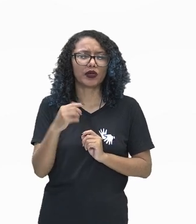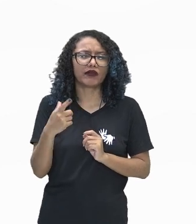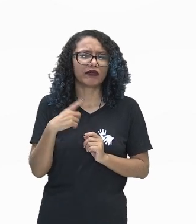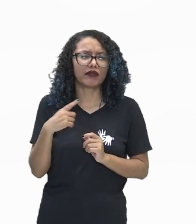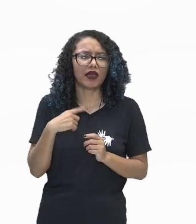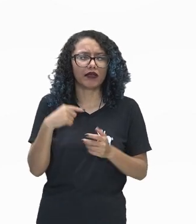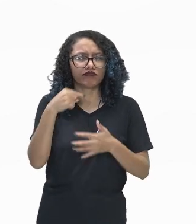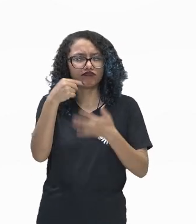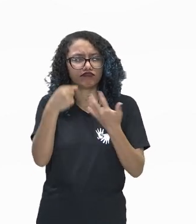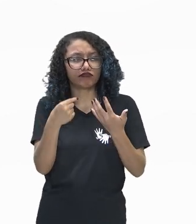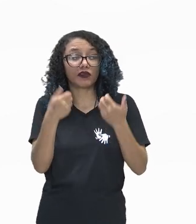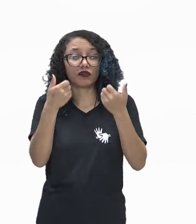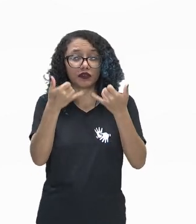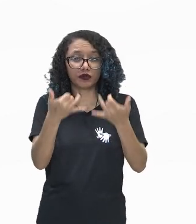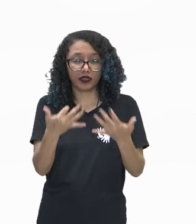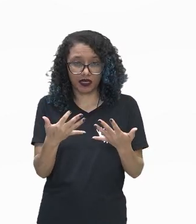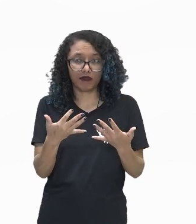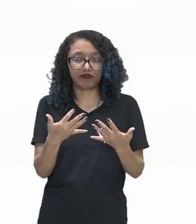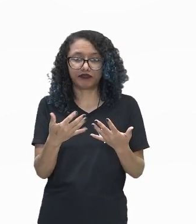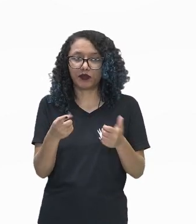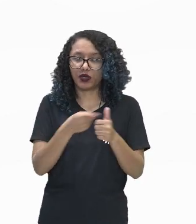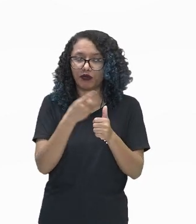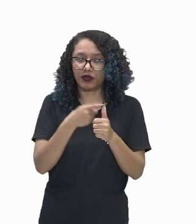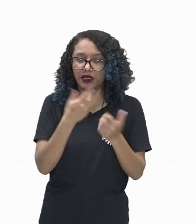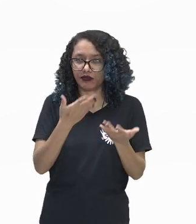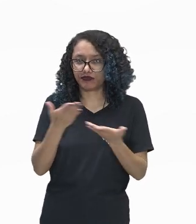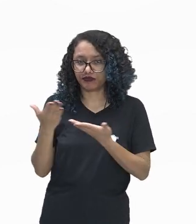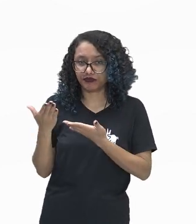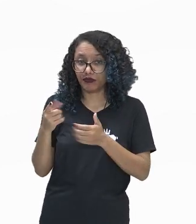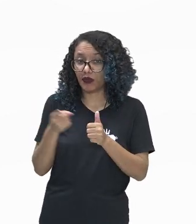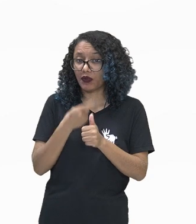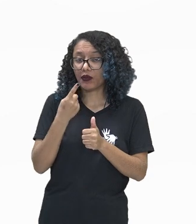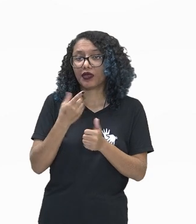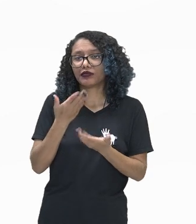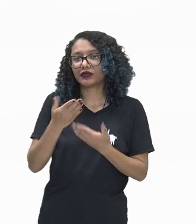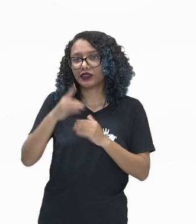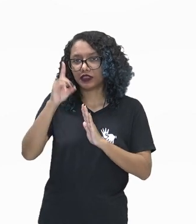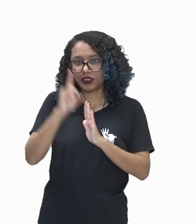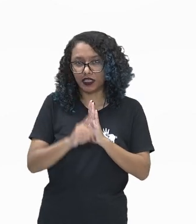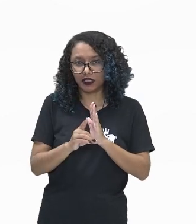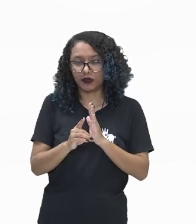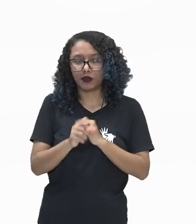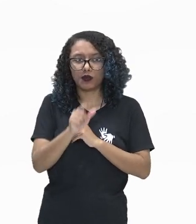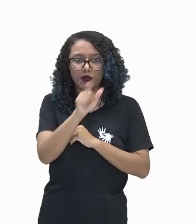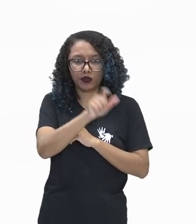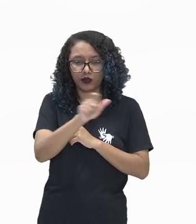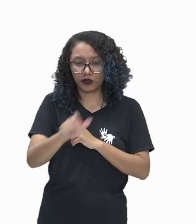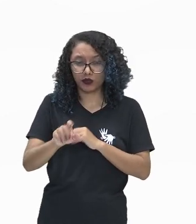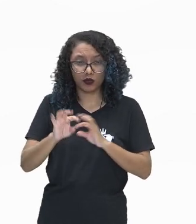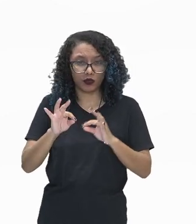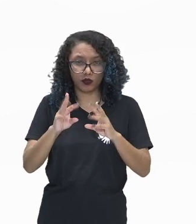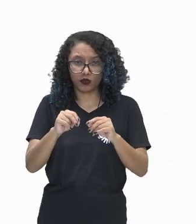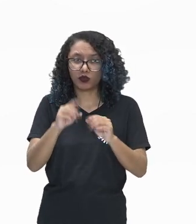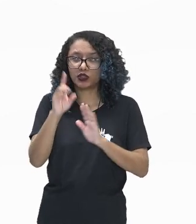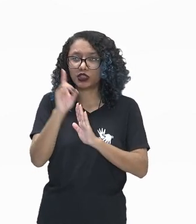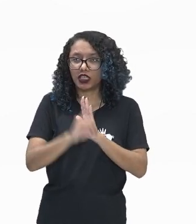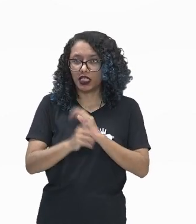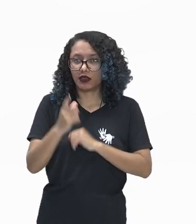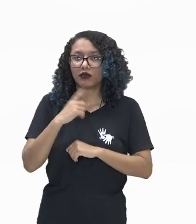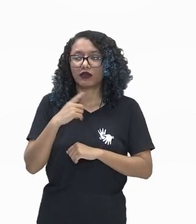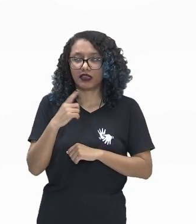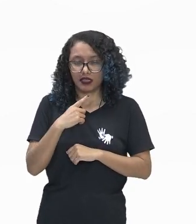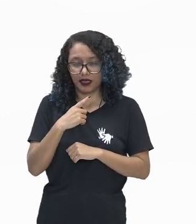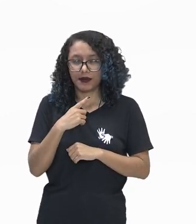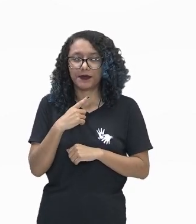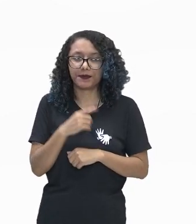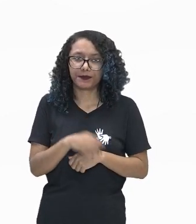lugar, o próprio direito. Então, todo ser humano tem direitos. É claro que quando a gente fala de